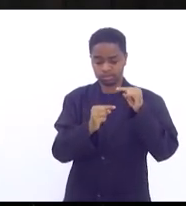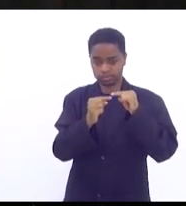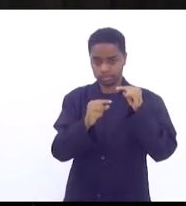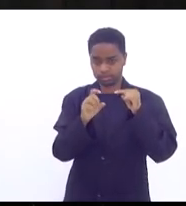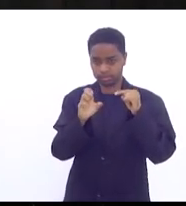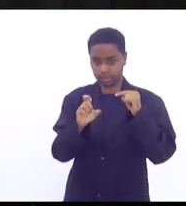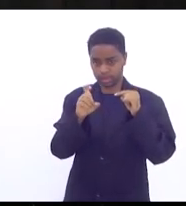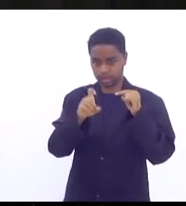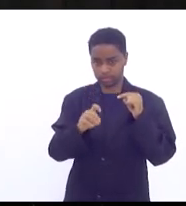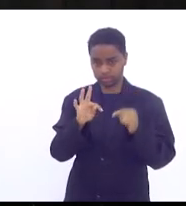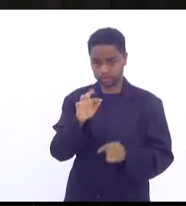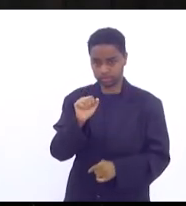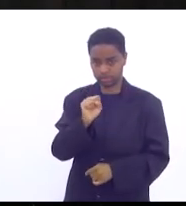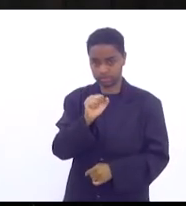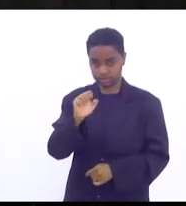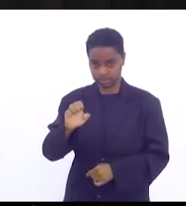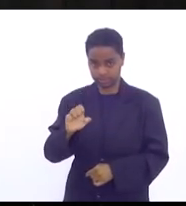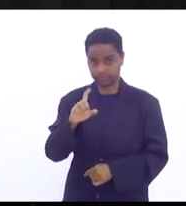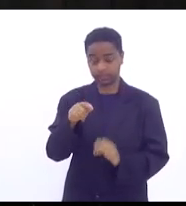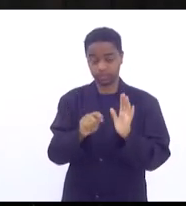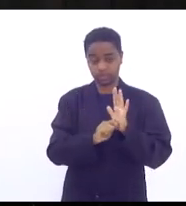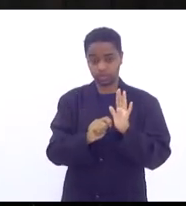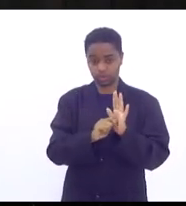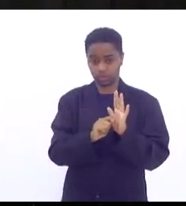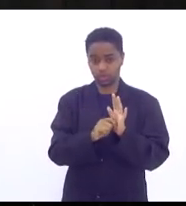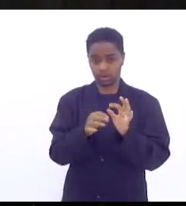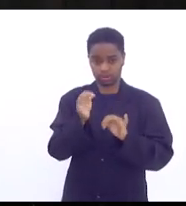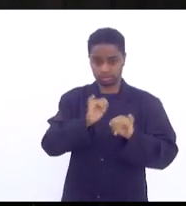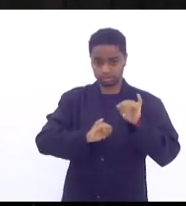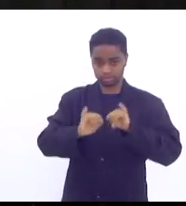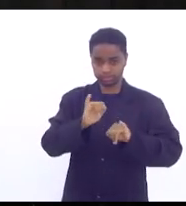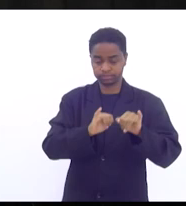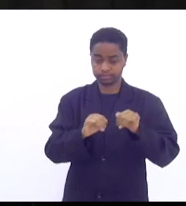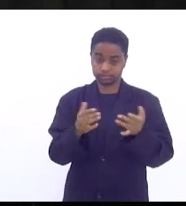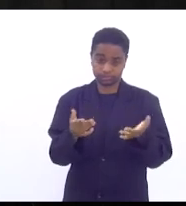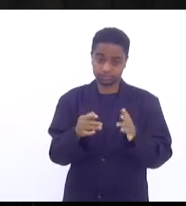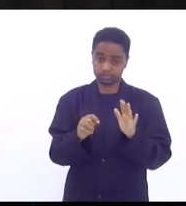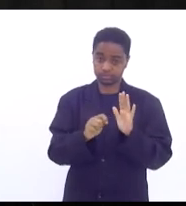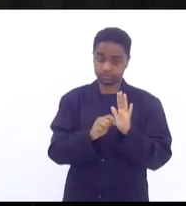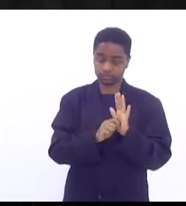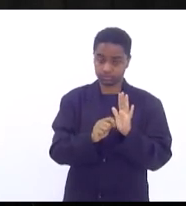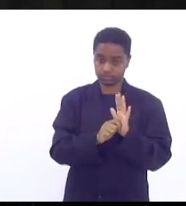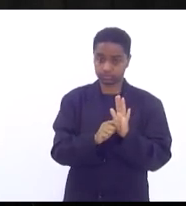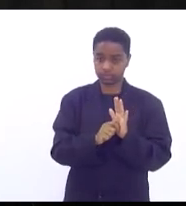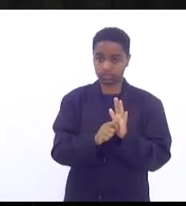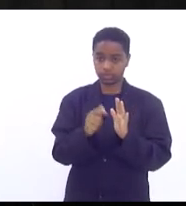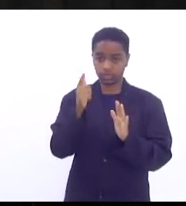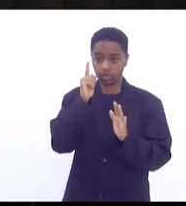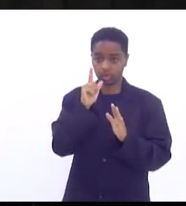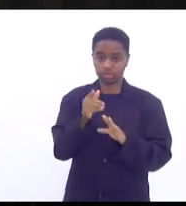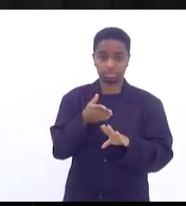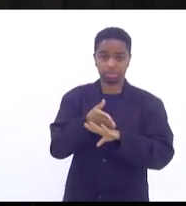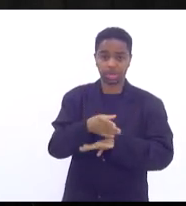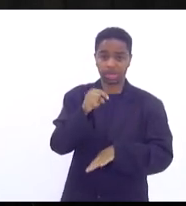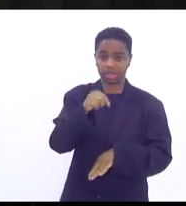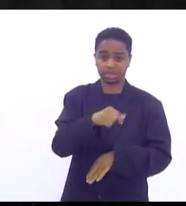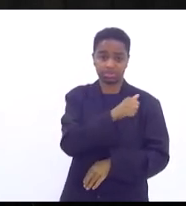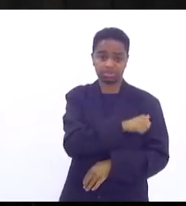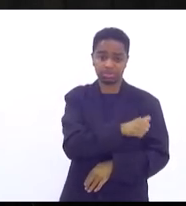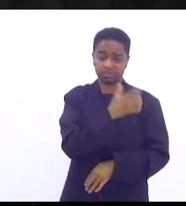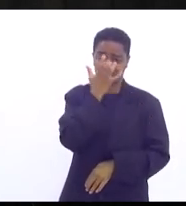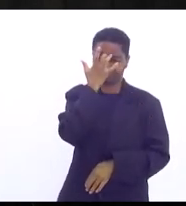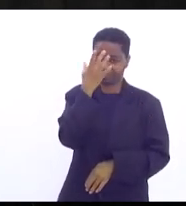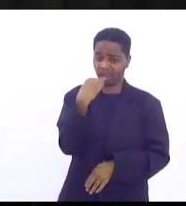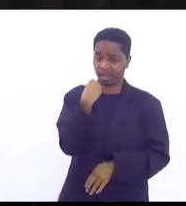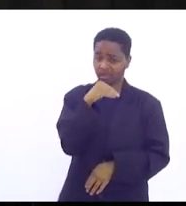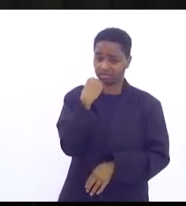sintética. Droga entra no Rio de Janeiro, no Brasil todo, né? Sem o menor